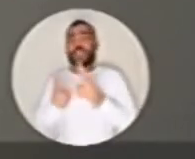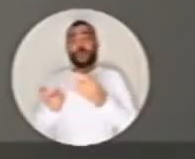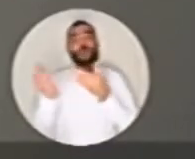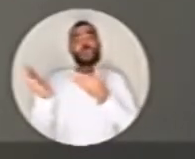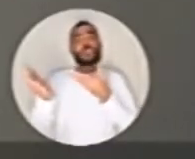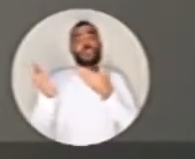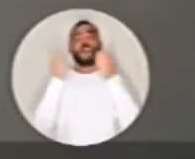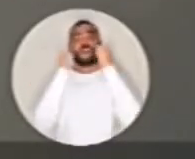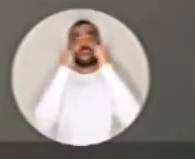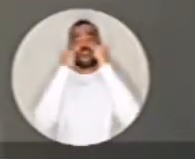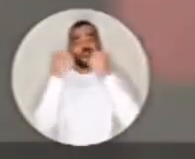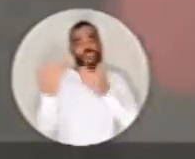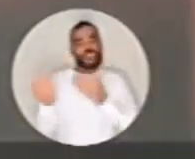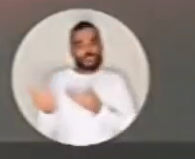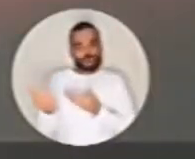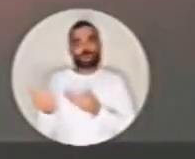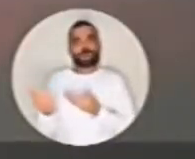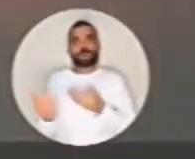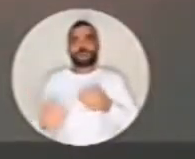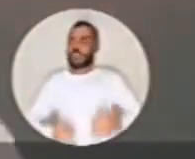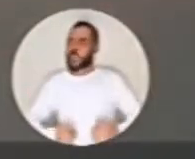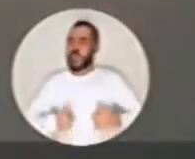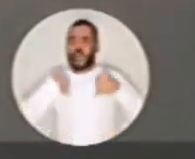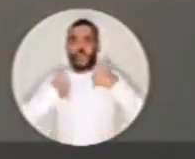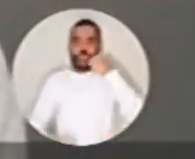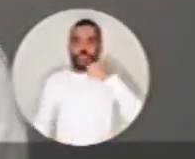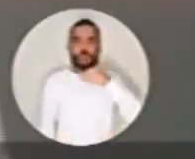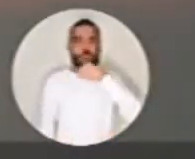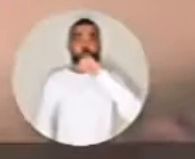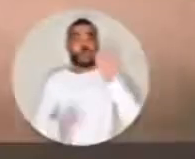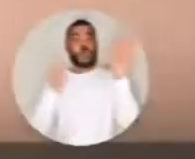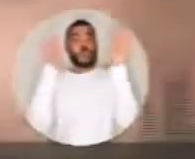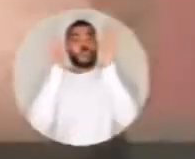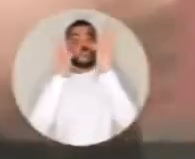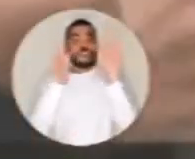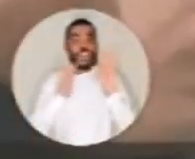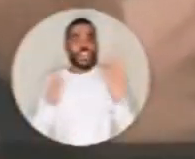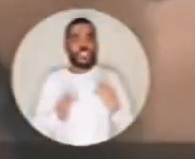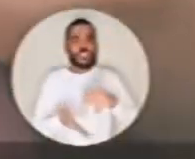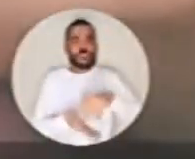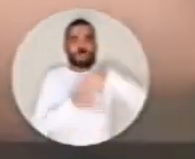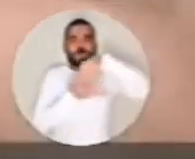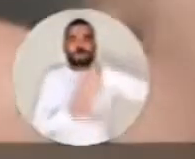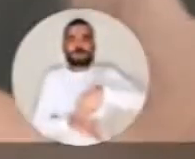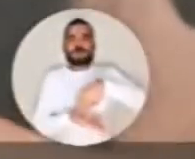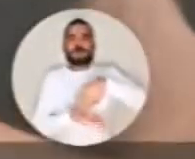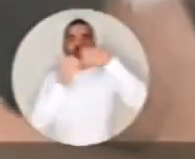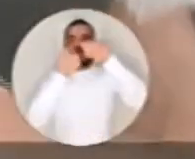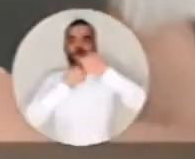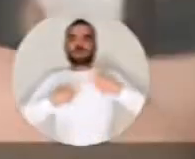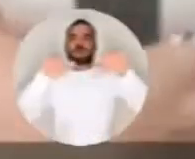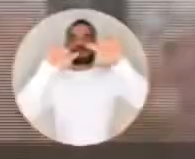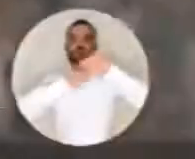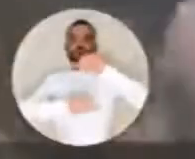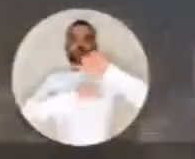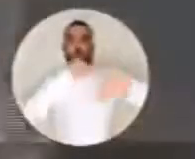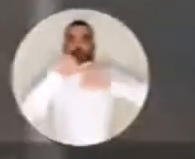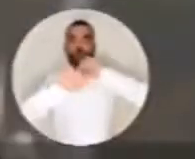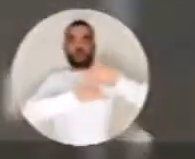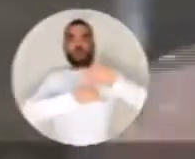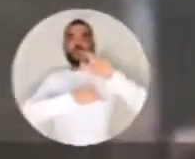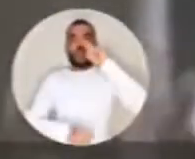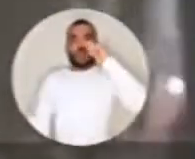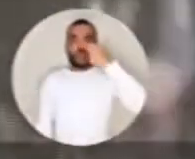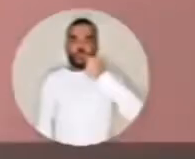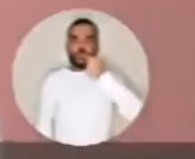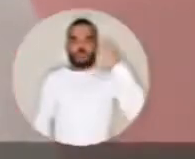sempre digo, ela, você é fofa. E eu tenho muito orgulho da minha mãe, eu tô muito feliz que ela tá lutando pra fazer uma coisa boa pra essas pessoas. A gente tá